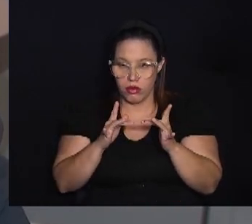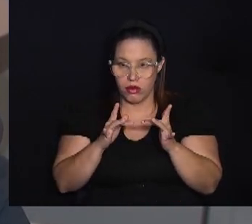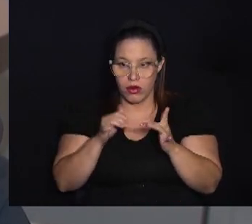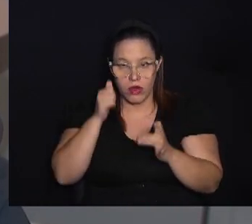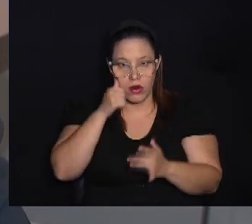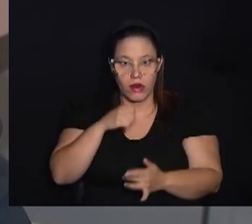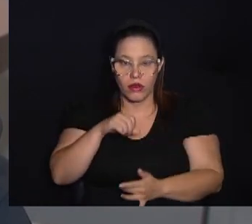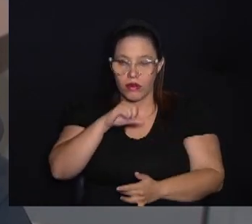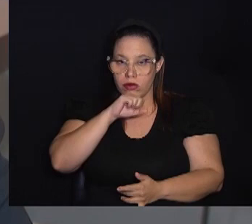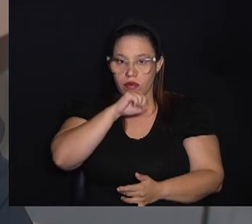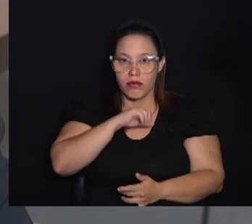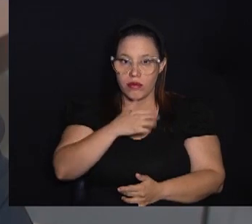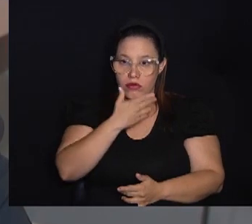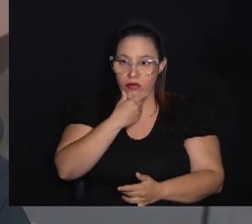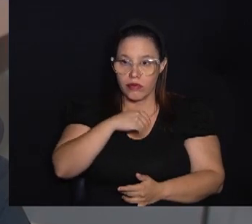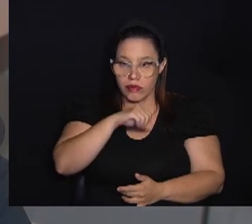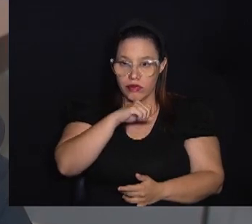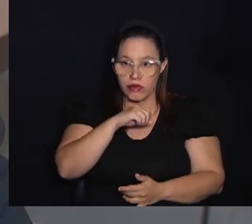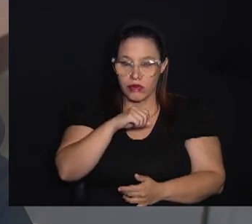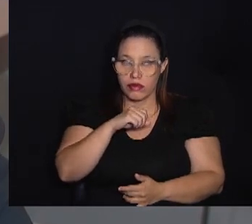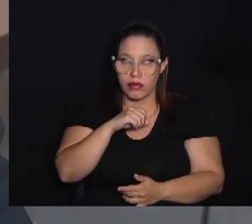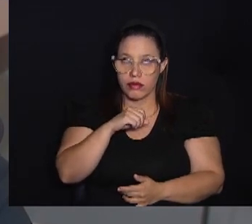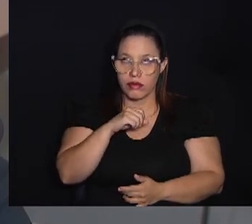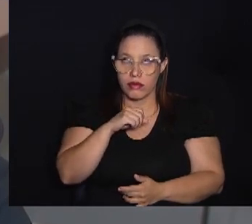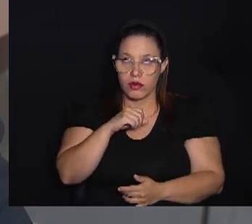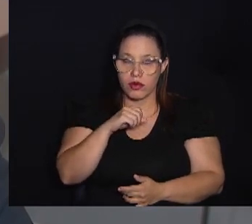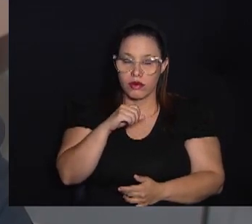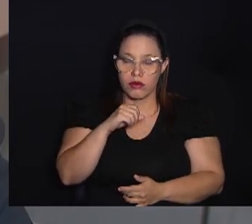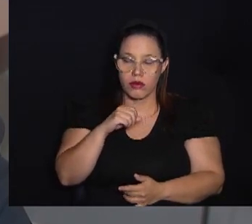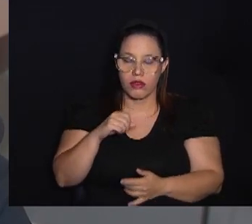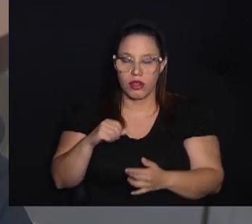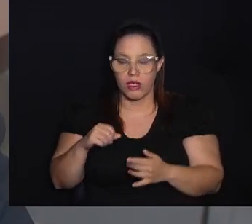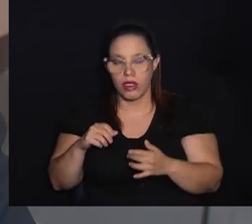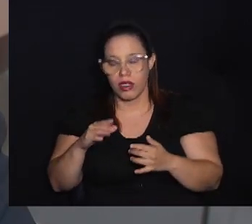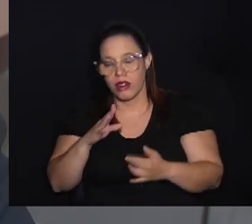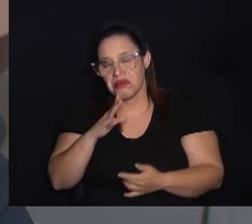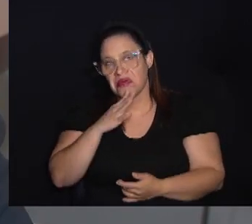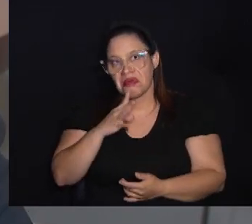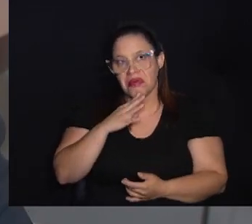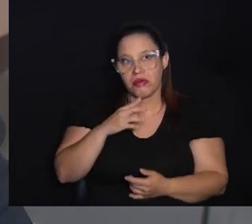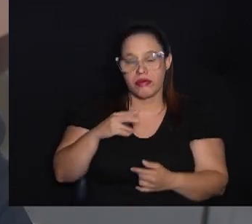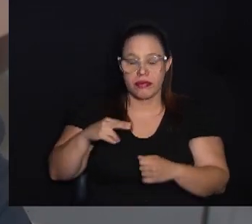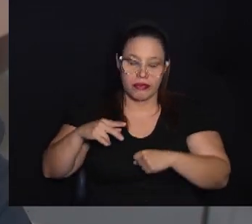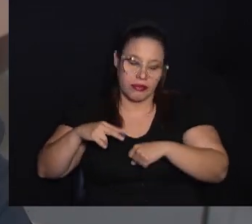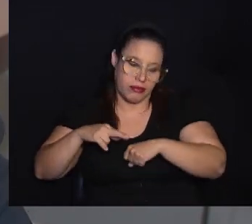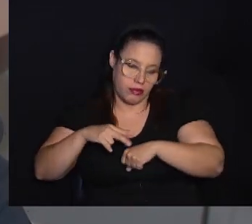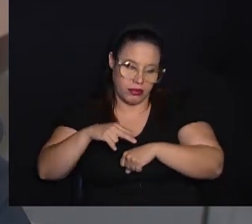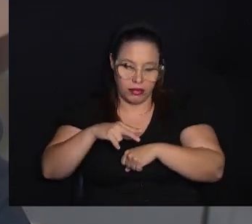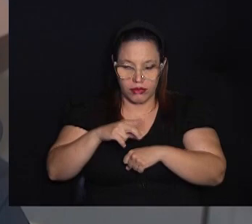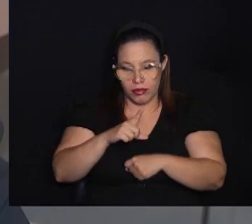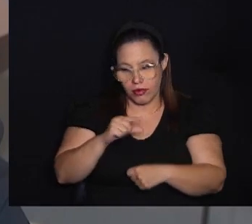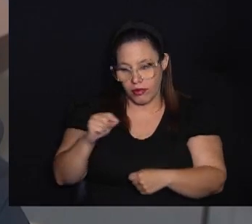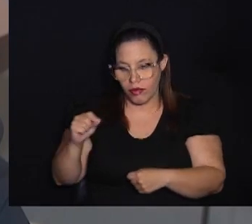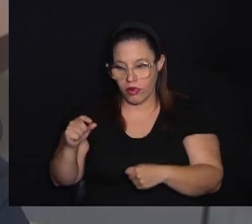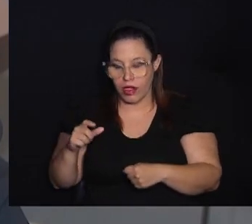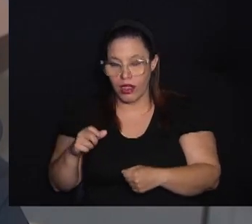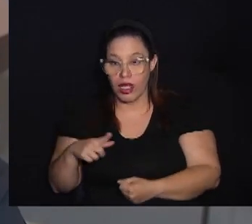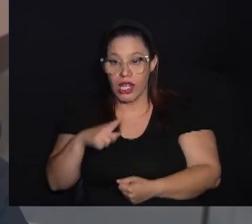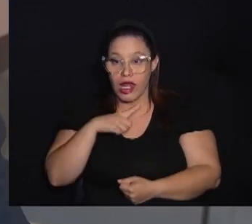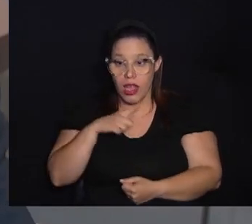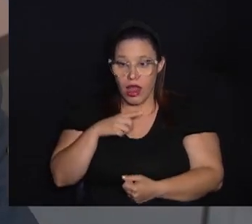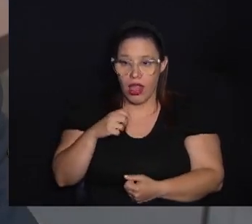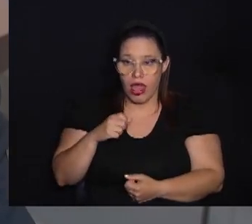ainda se conhecendo, né? Esteja saindo, que exista amor, que exista a intenção de formar uma